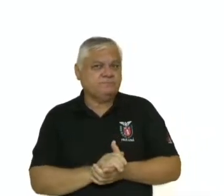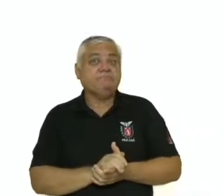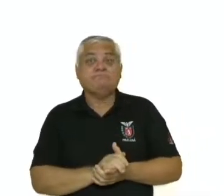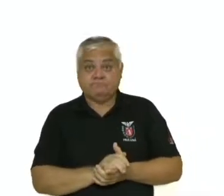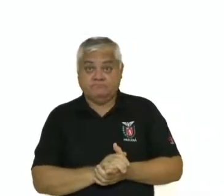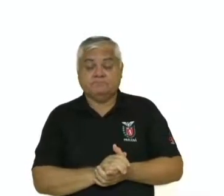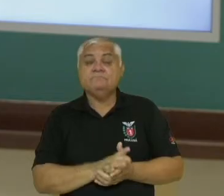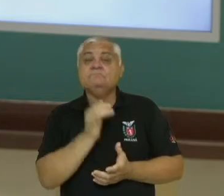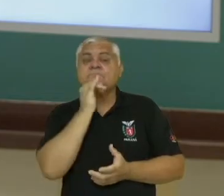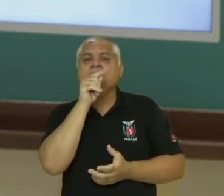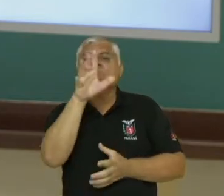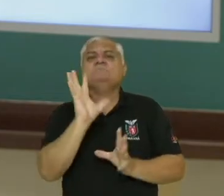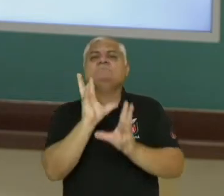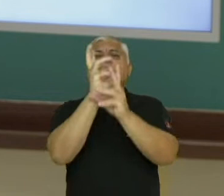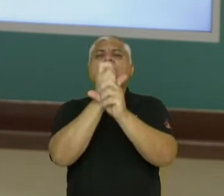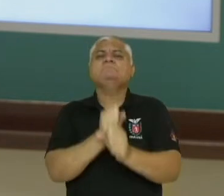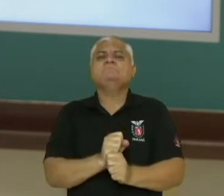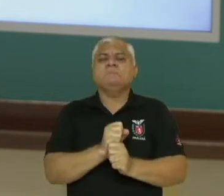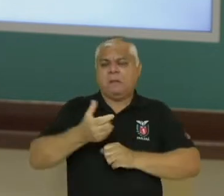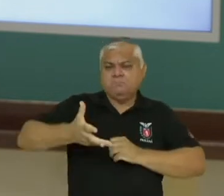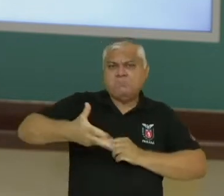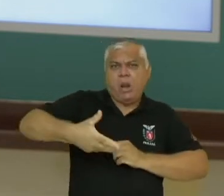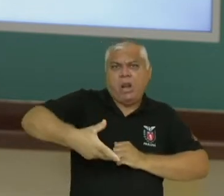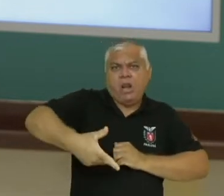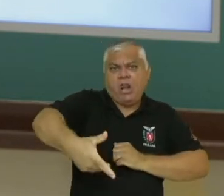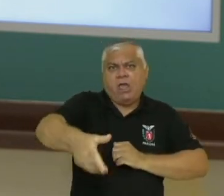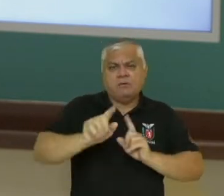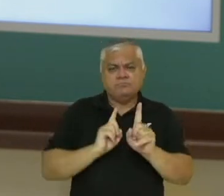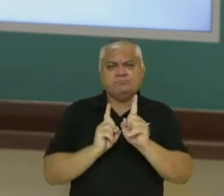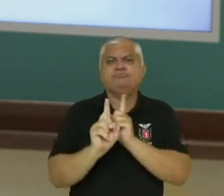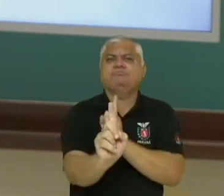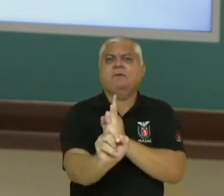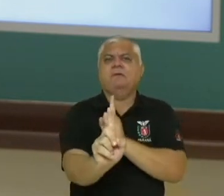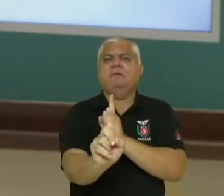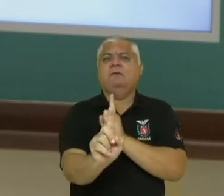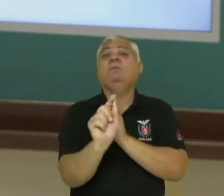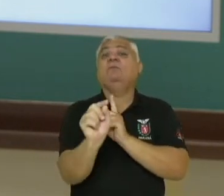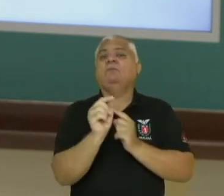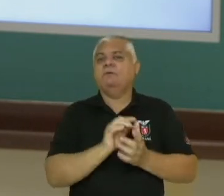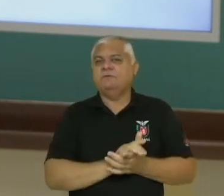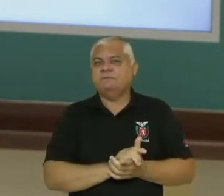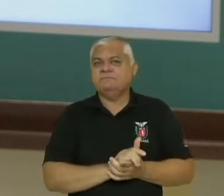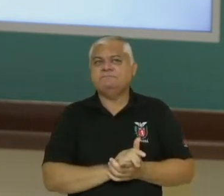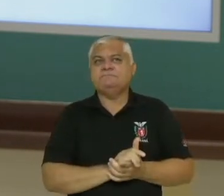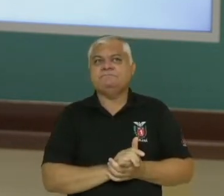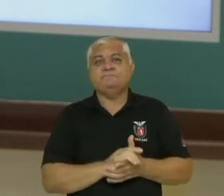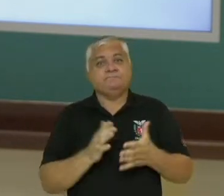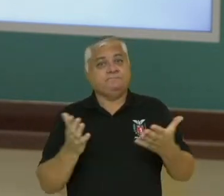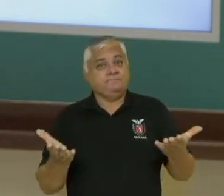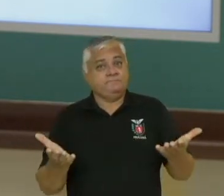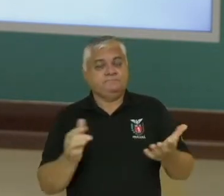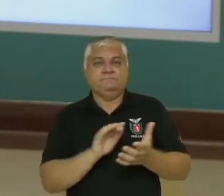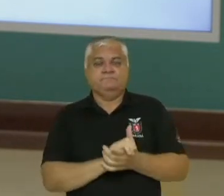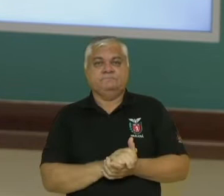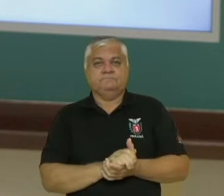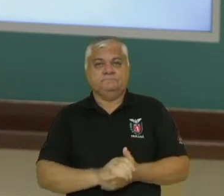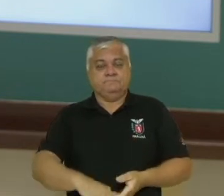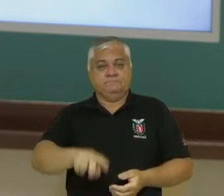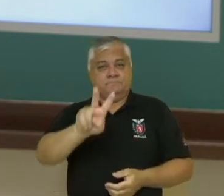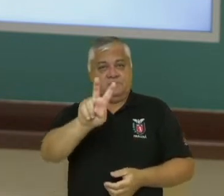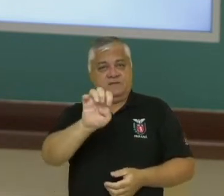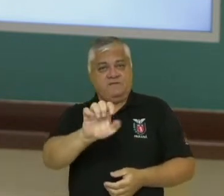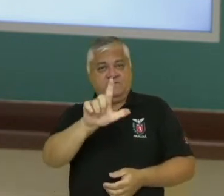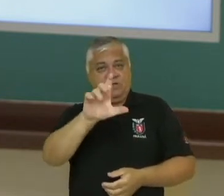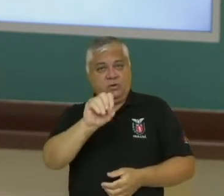é a grandeza que está relacionada com a rapidez de Usain Bolt? Certo? Bem,